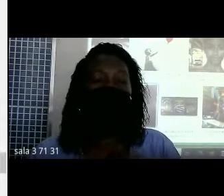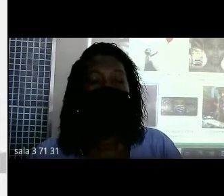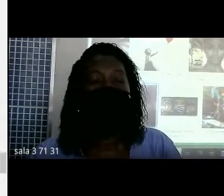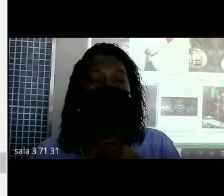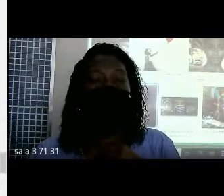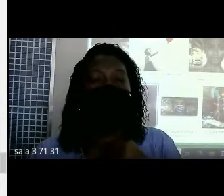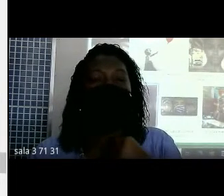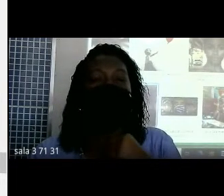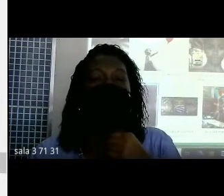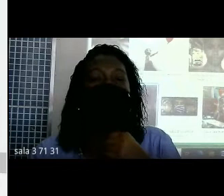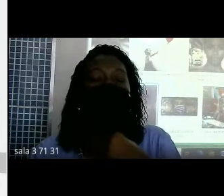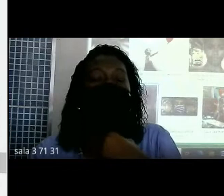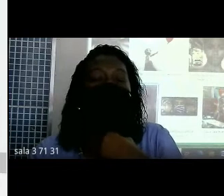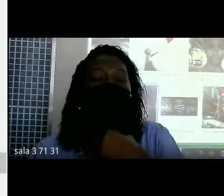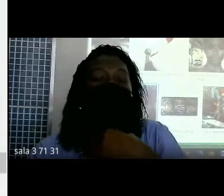ele...